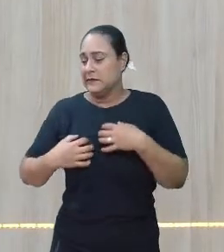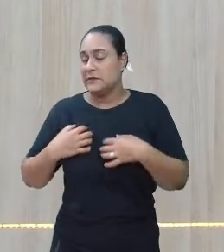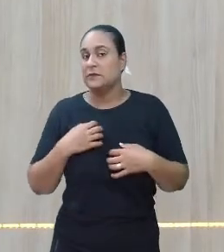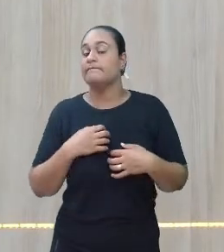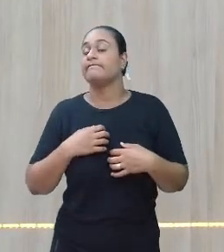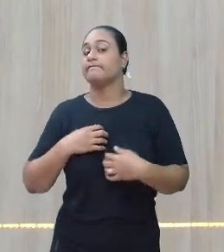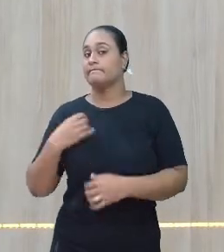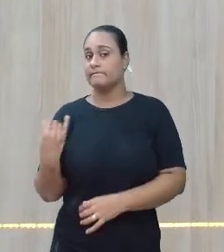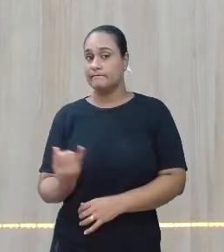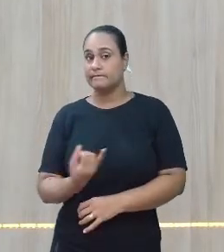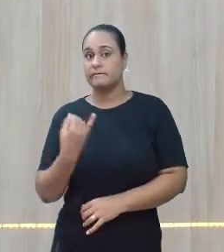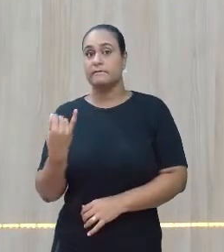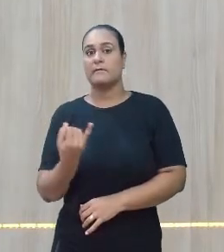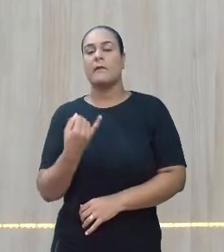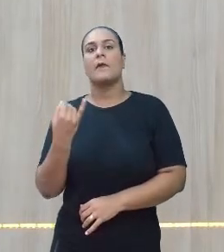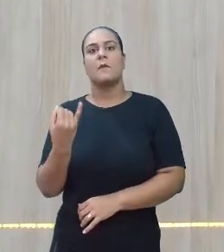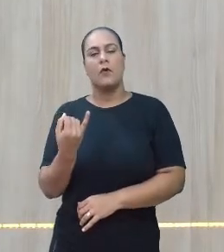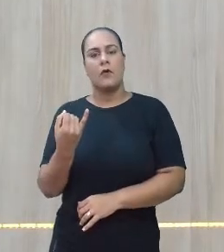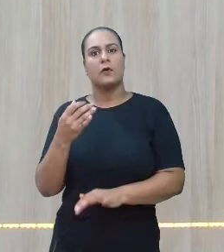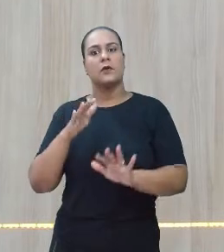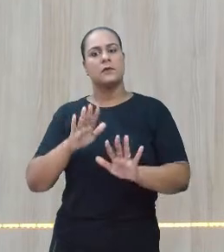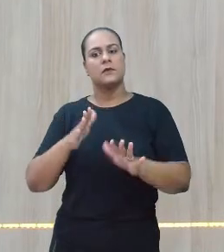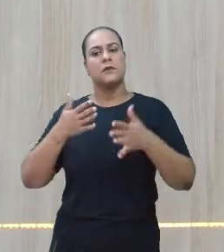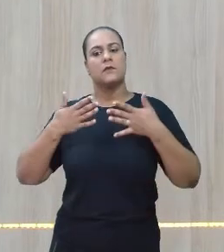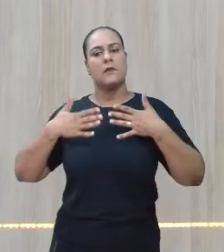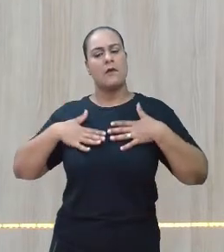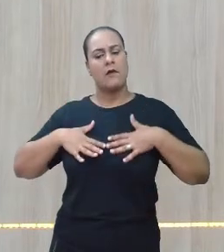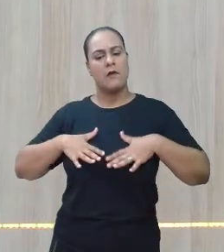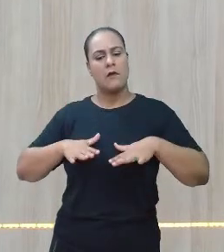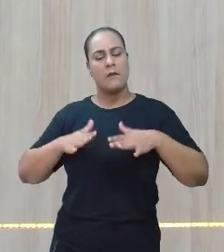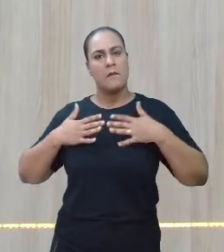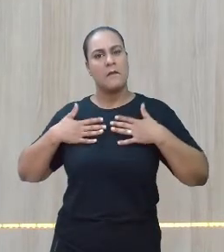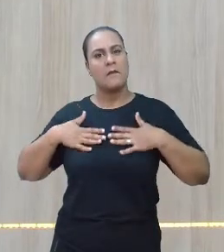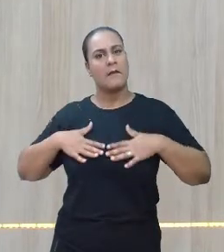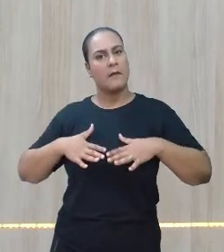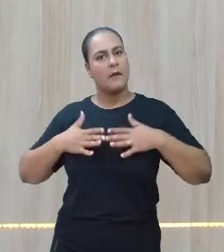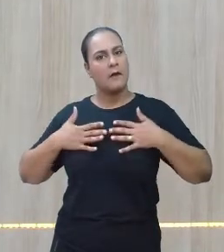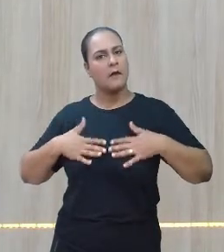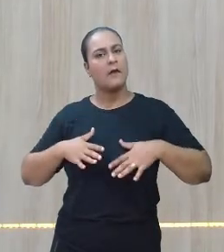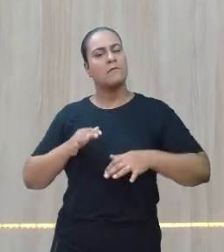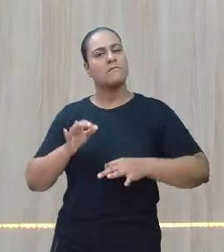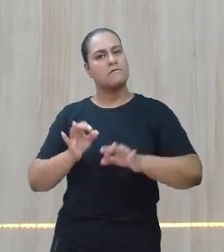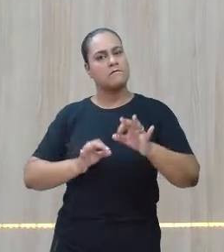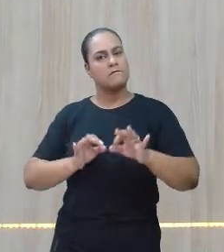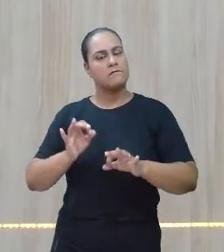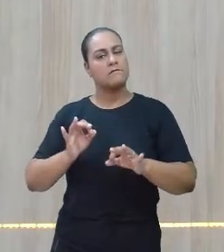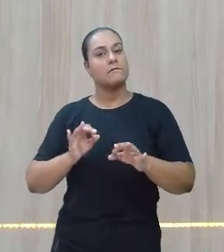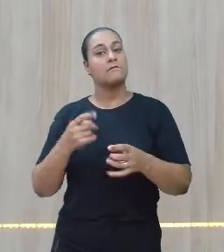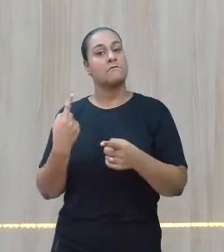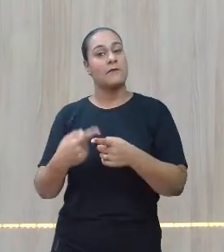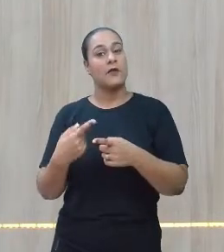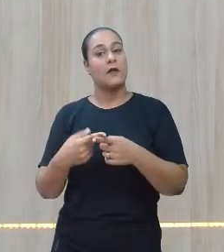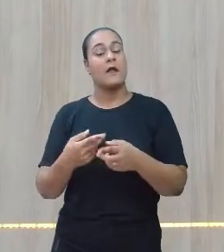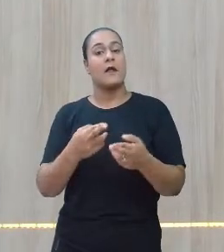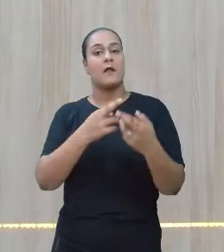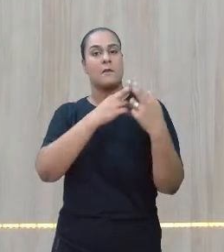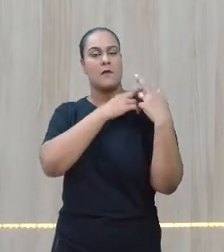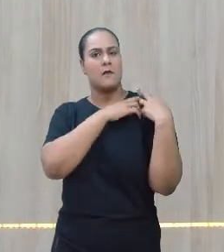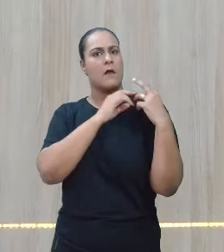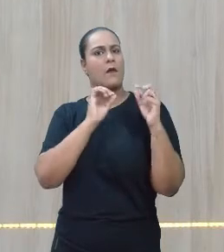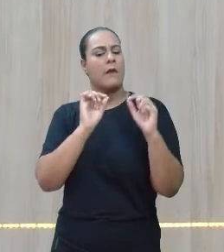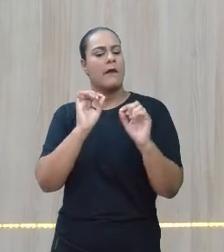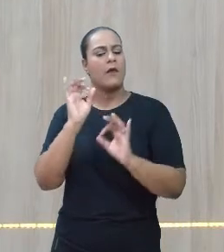gente começar a desacelerar um pouquinho e organizar, pessoal. Acho que a responsabilidade aí está na